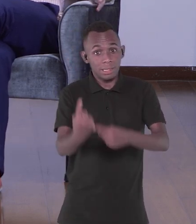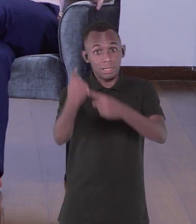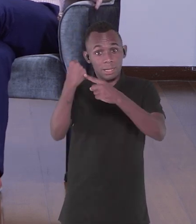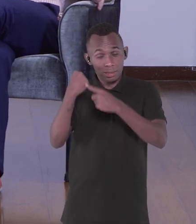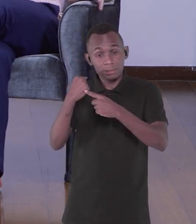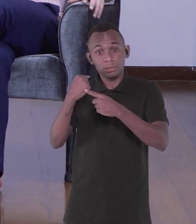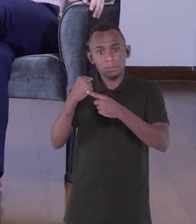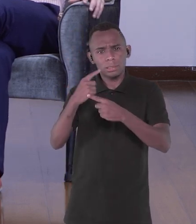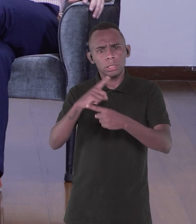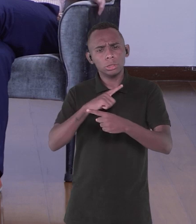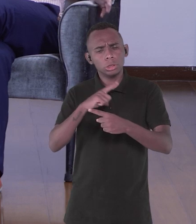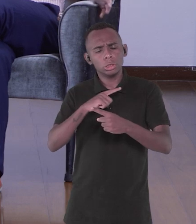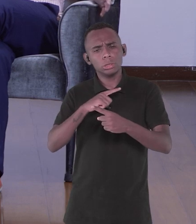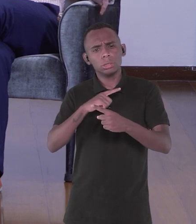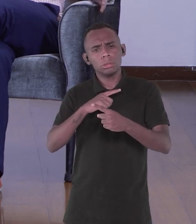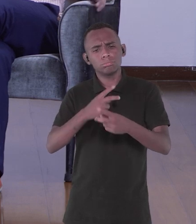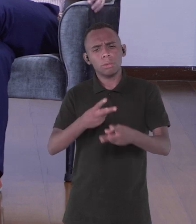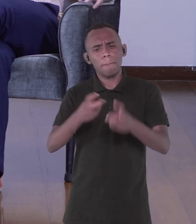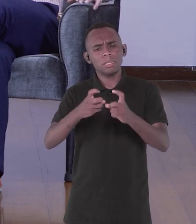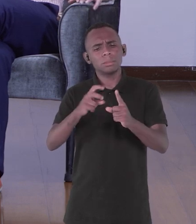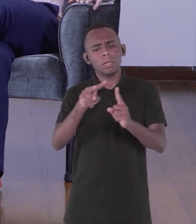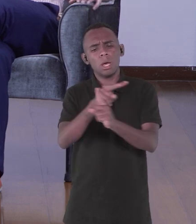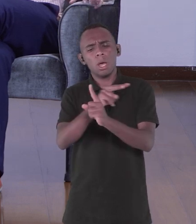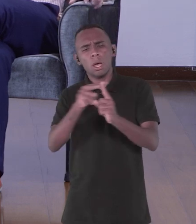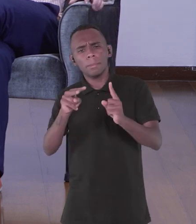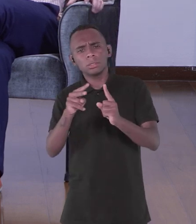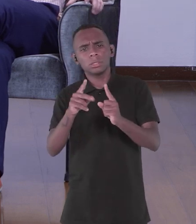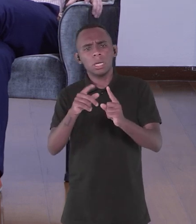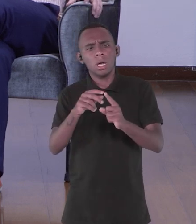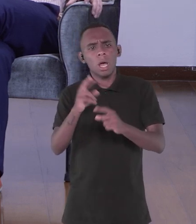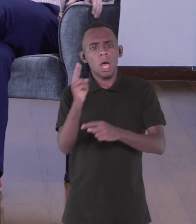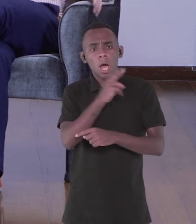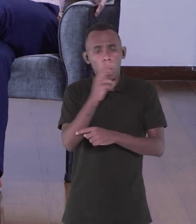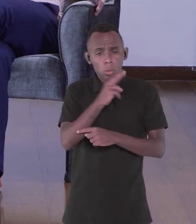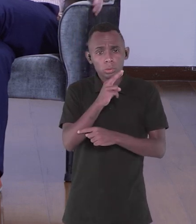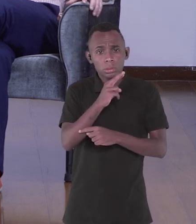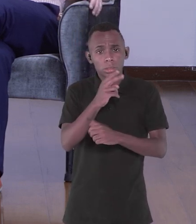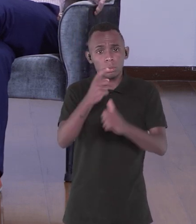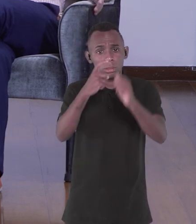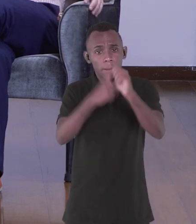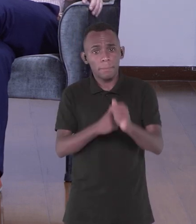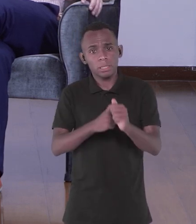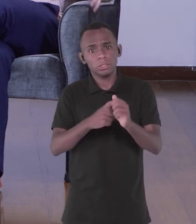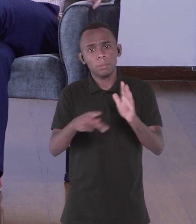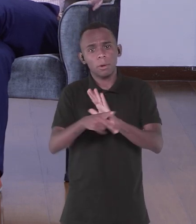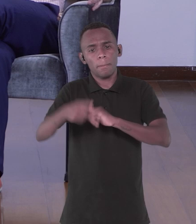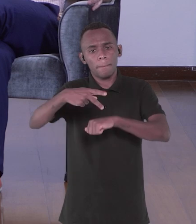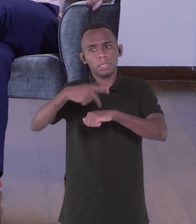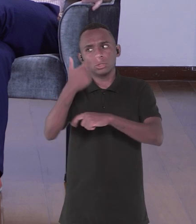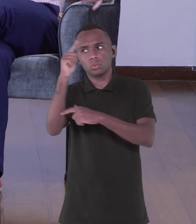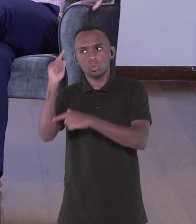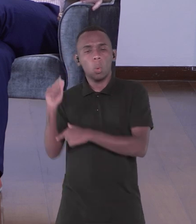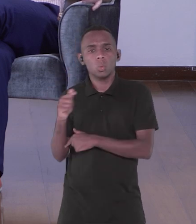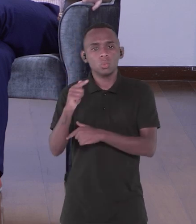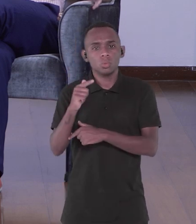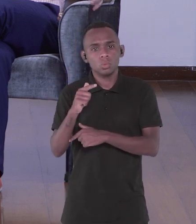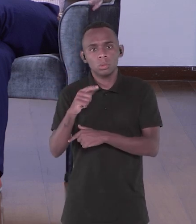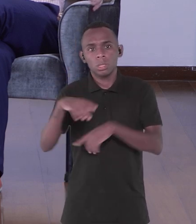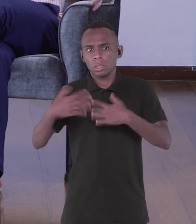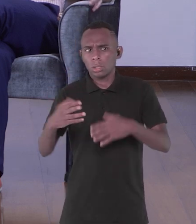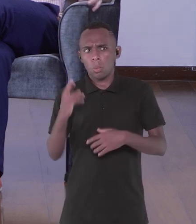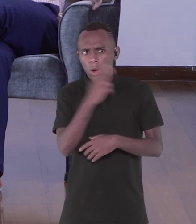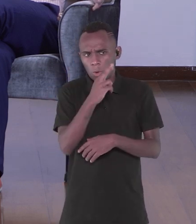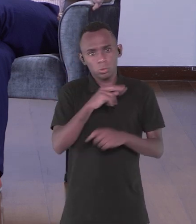Rússia depende de nós, porque nós somos os consumidores do gás deles. E que, portanto, ela não vai ousar